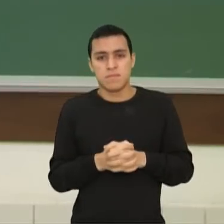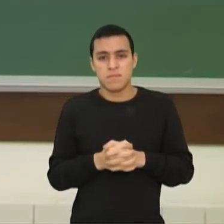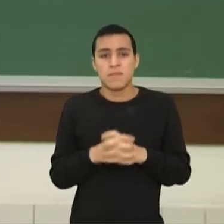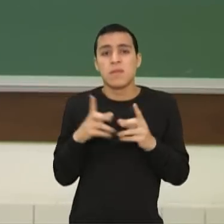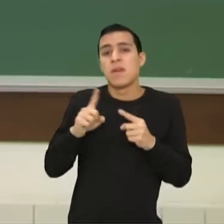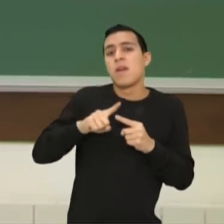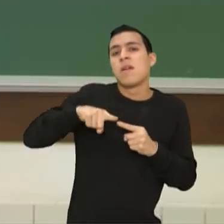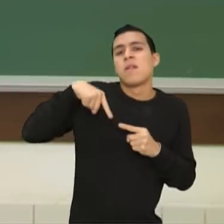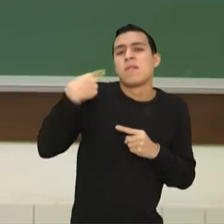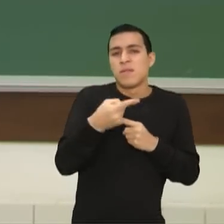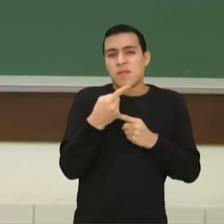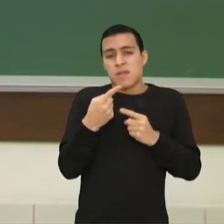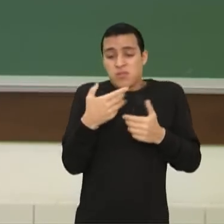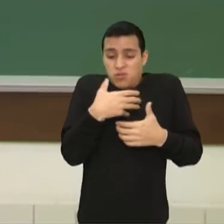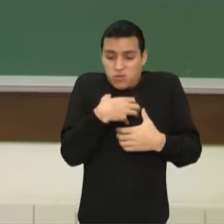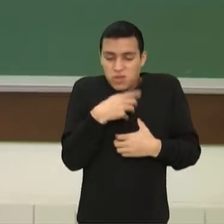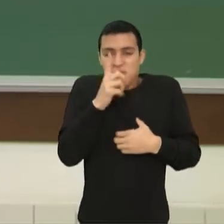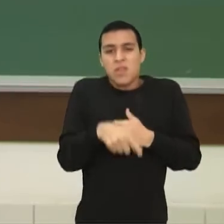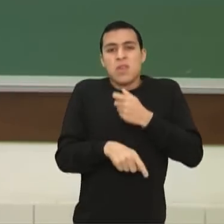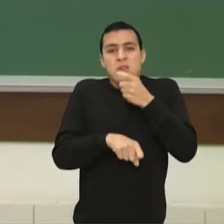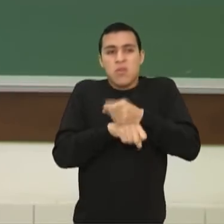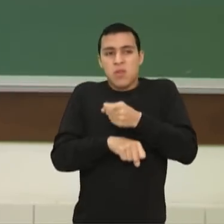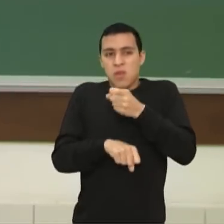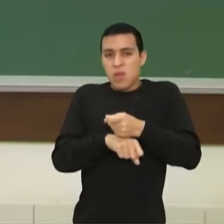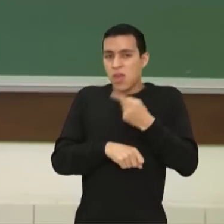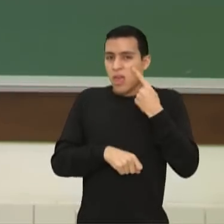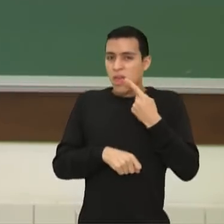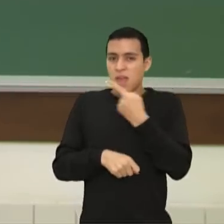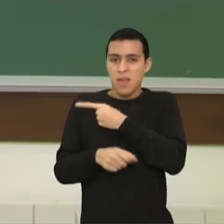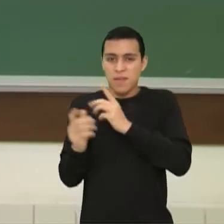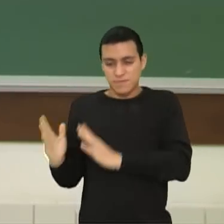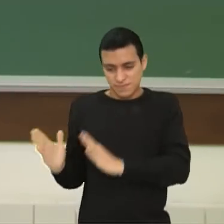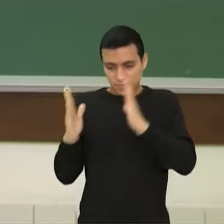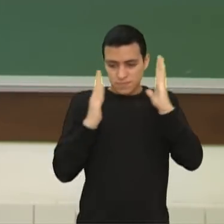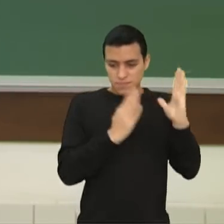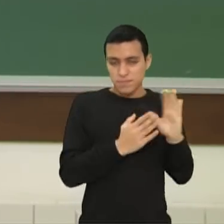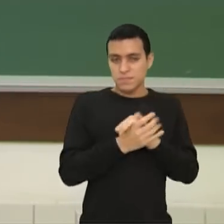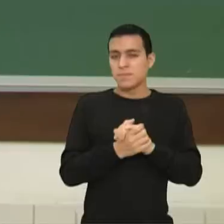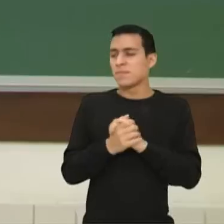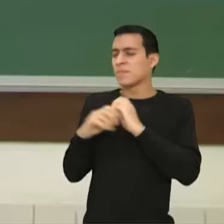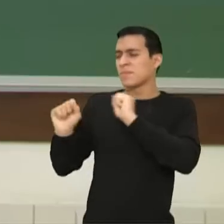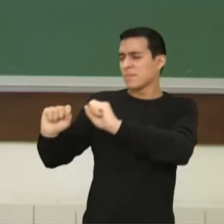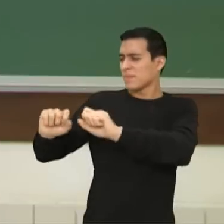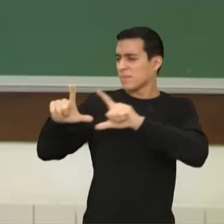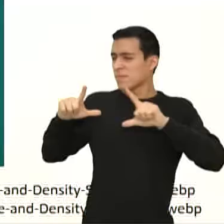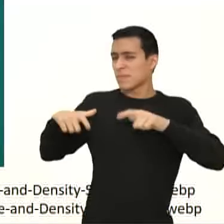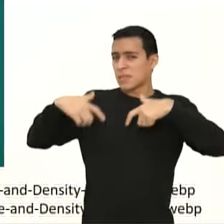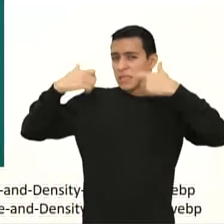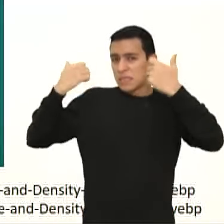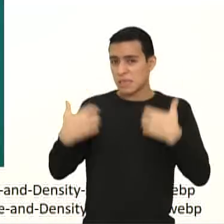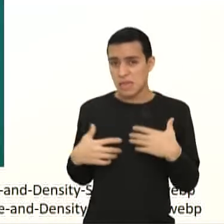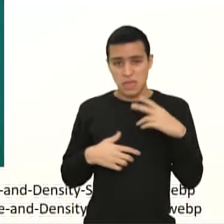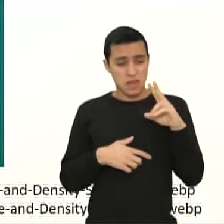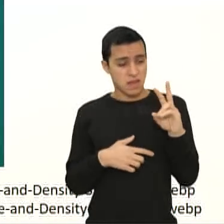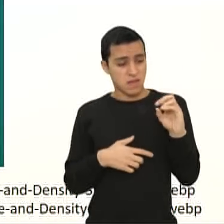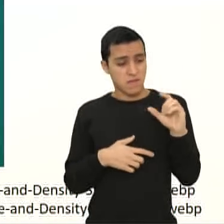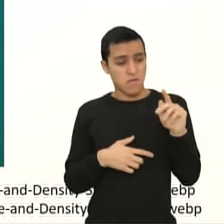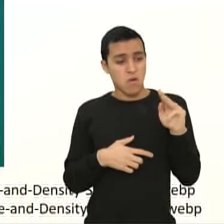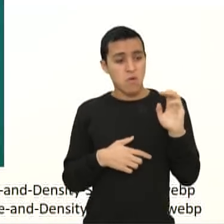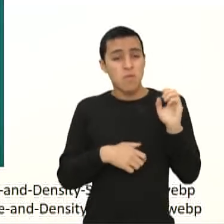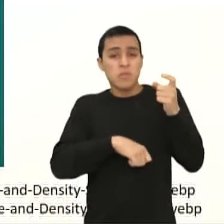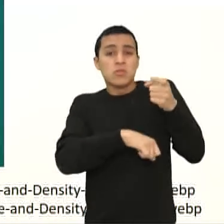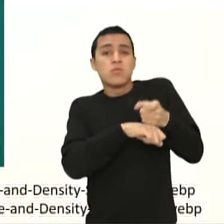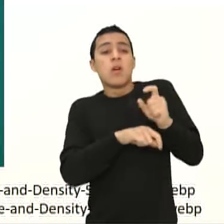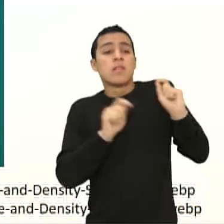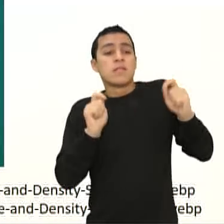então, no próximo estado, que é o sólido? Olha essa situação que eu trouxe para vocês. O volume de um sólido também pode